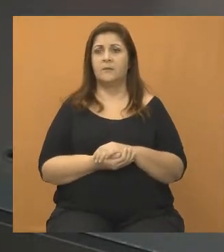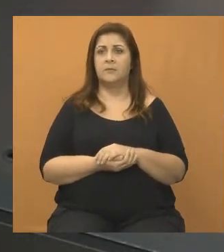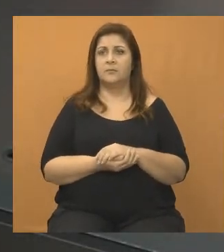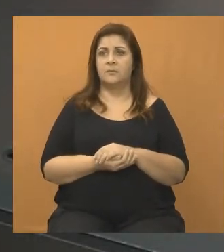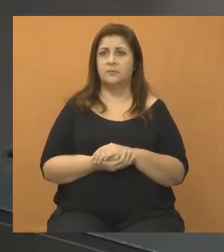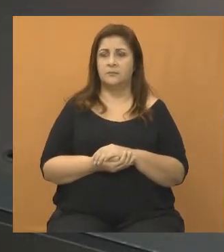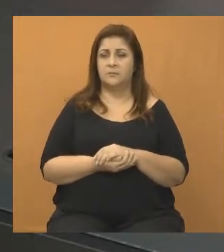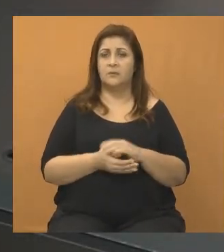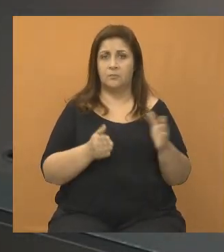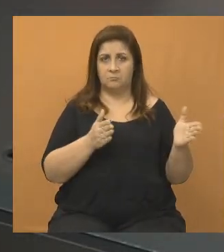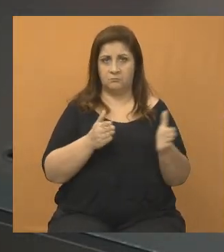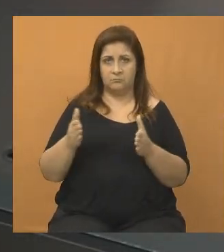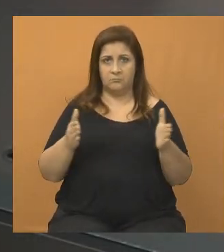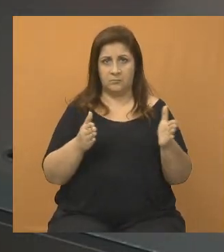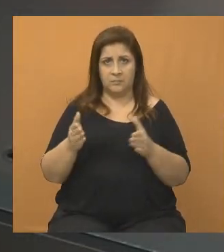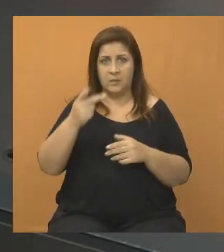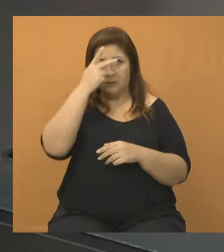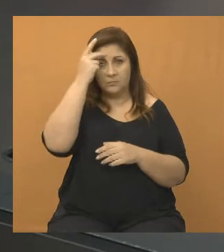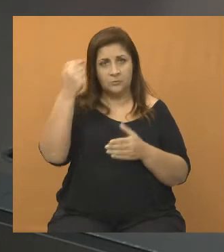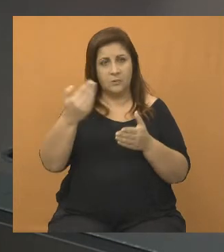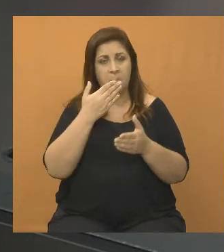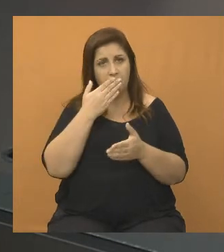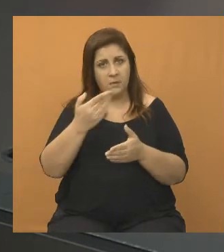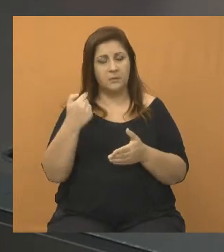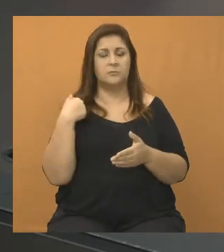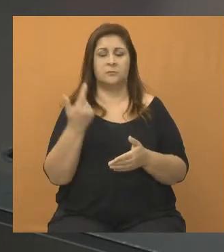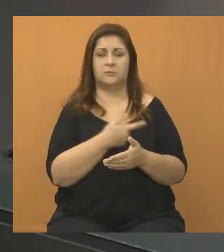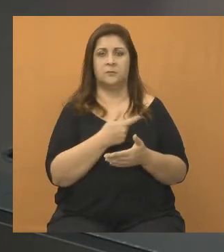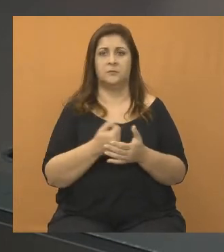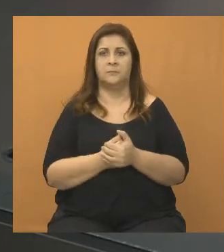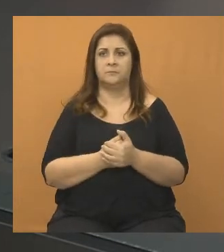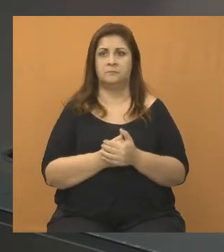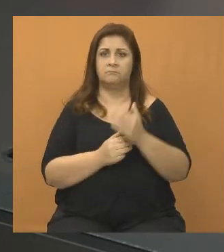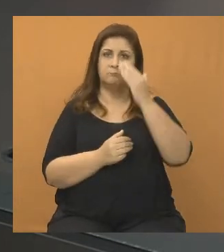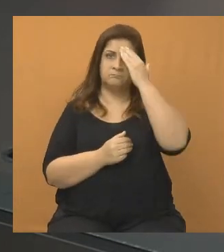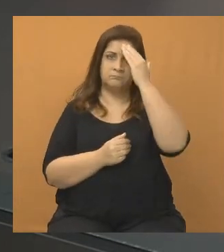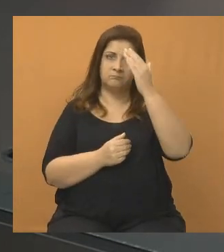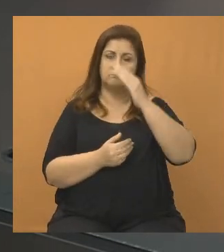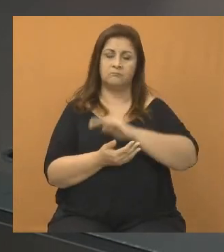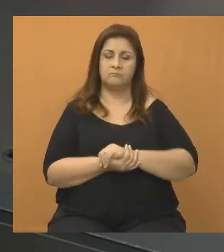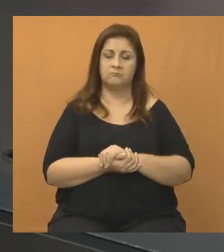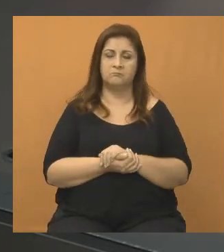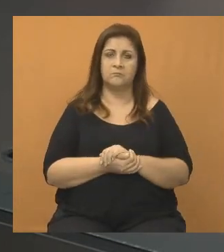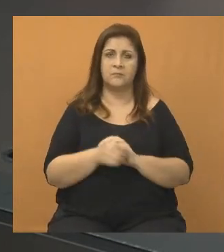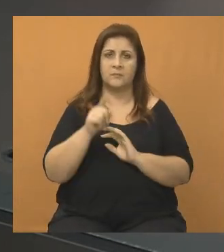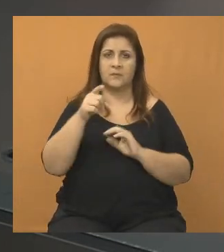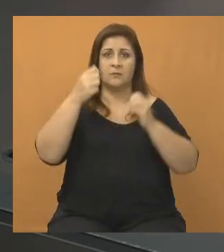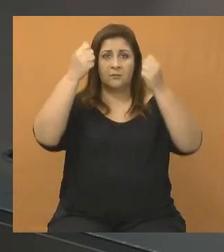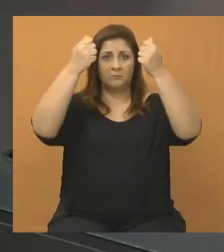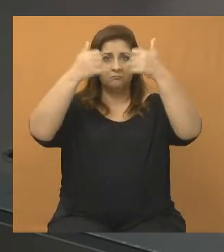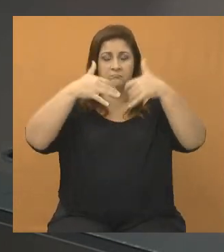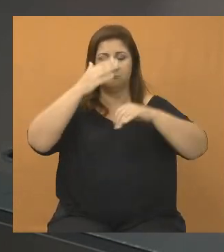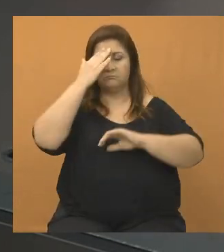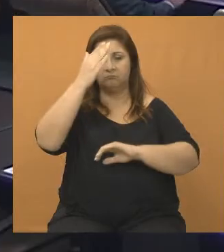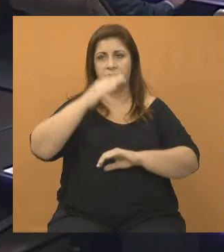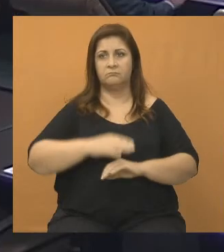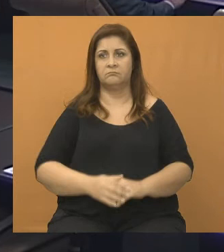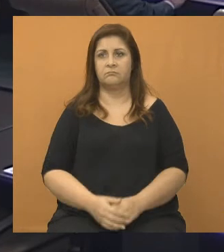nosso mandato, né? Então, quero agradecer, viu, pelos seus esclarecimentos. Obrigado.